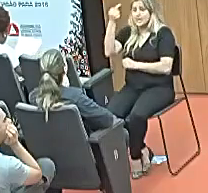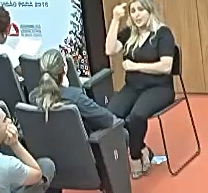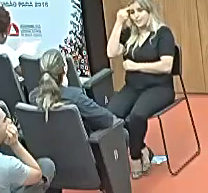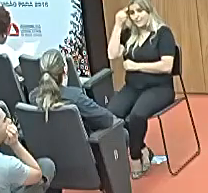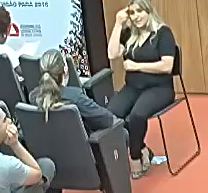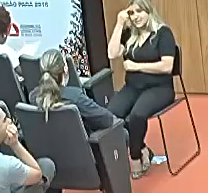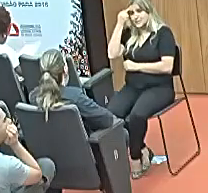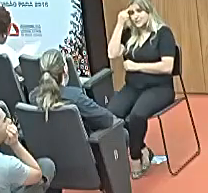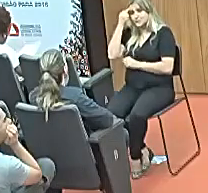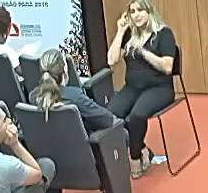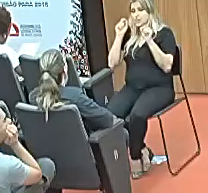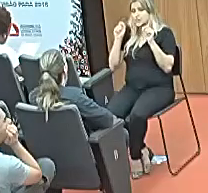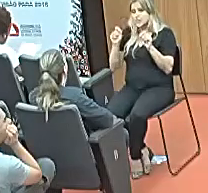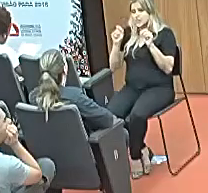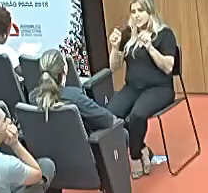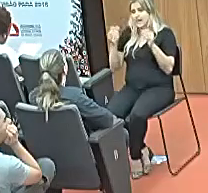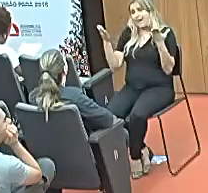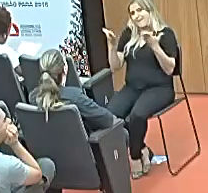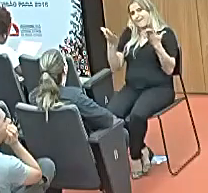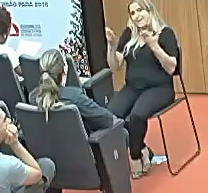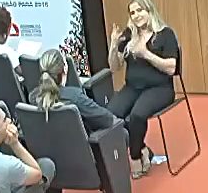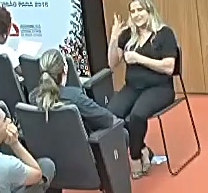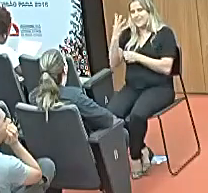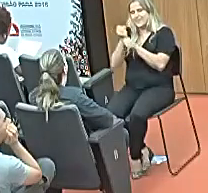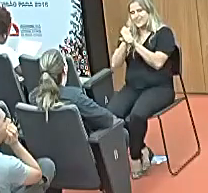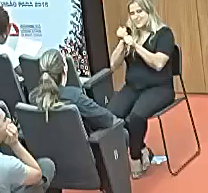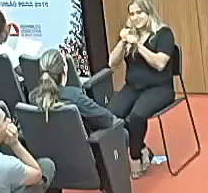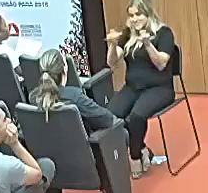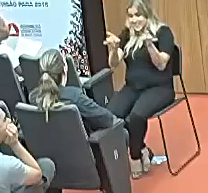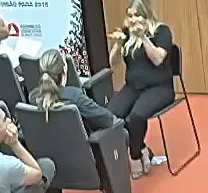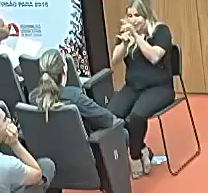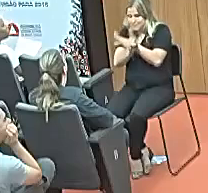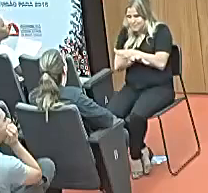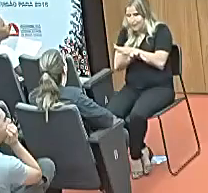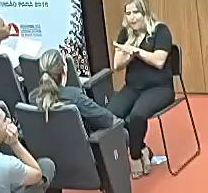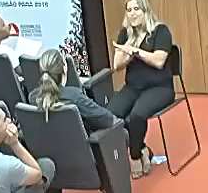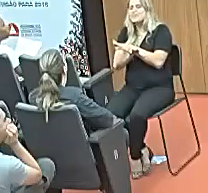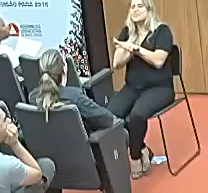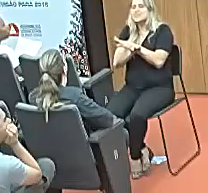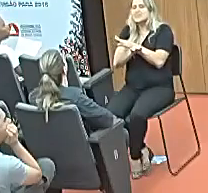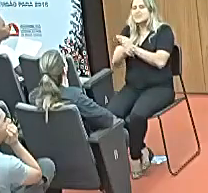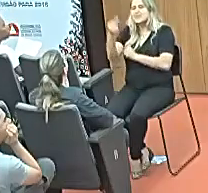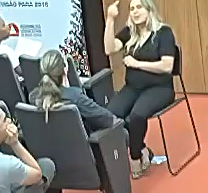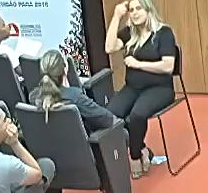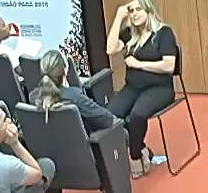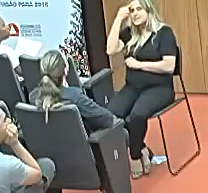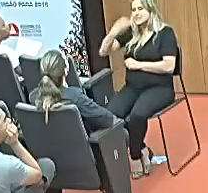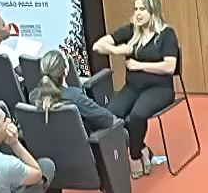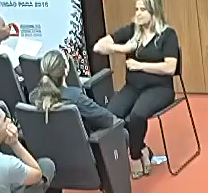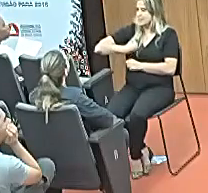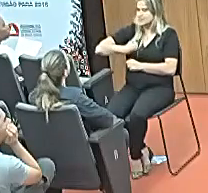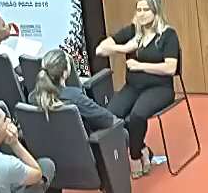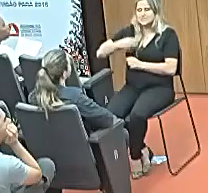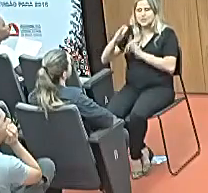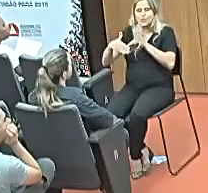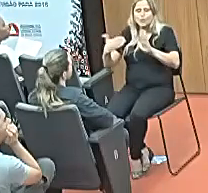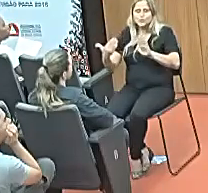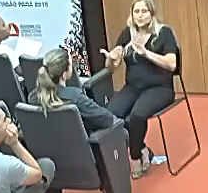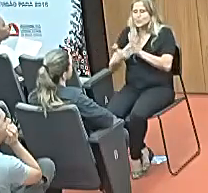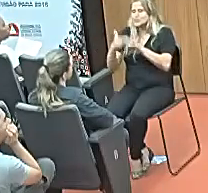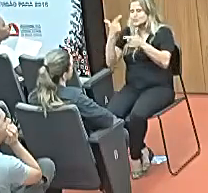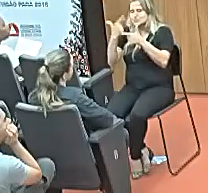encerrando este mandato de quatro anos a participação com todos os defeitos nos